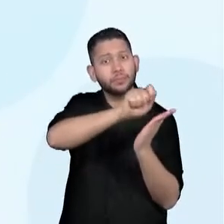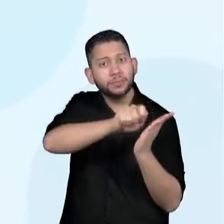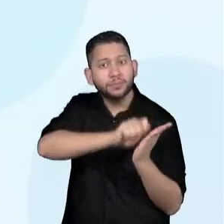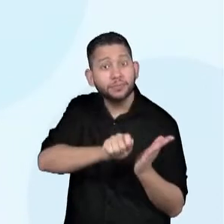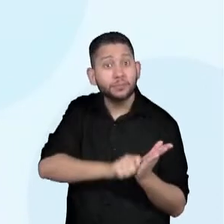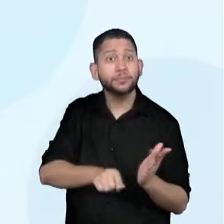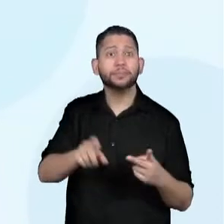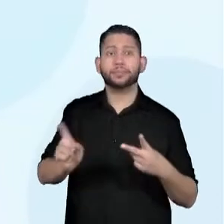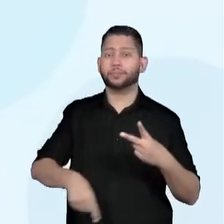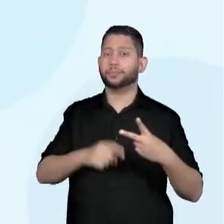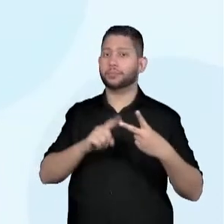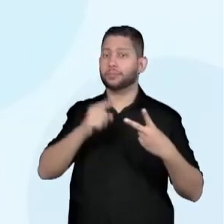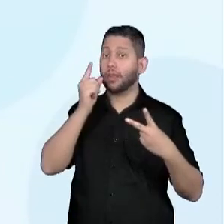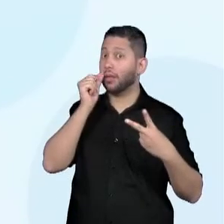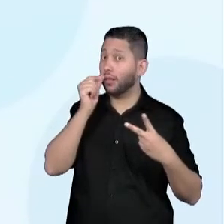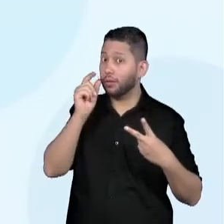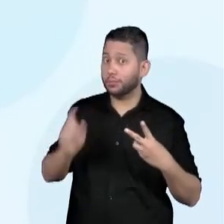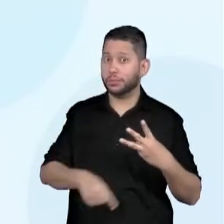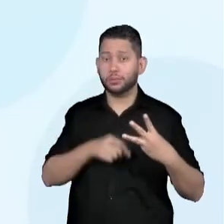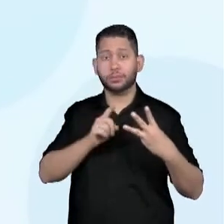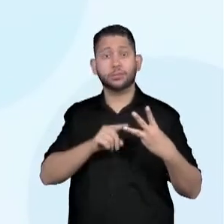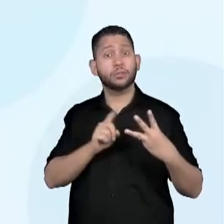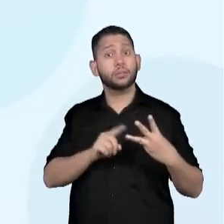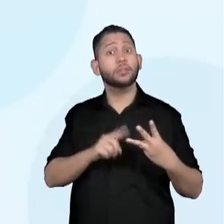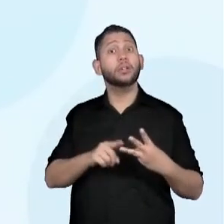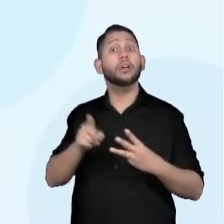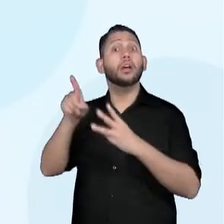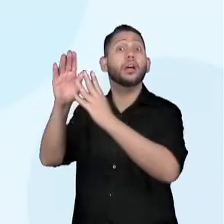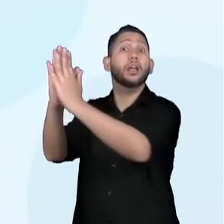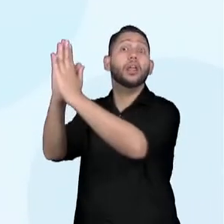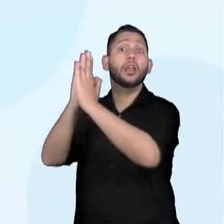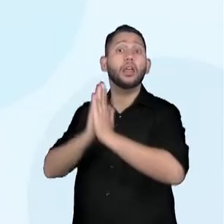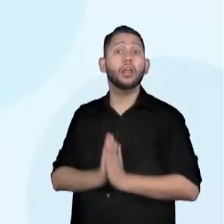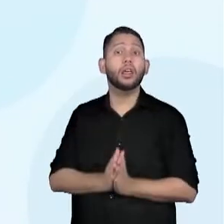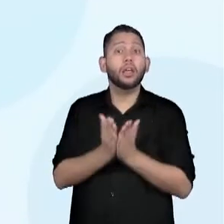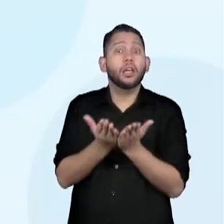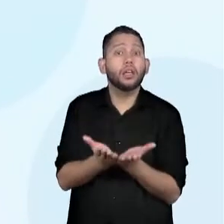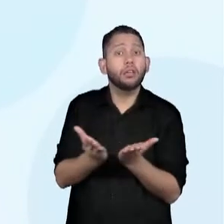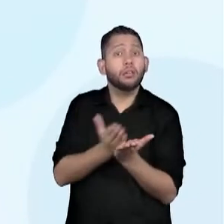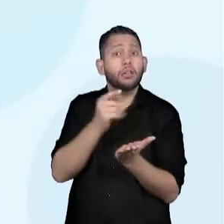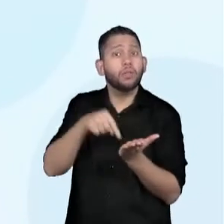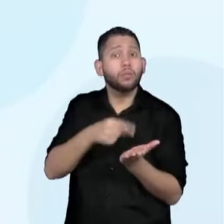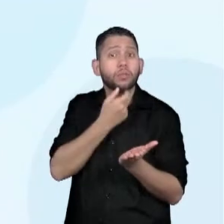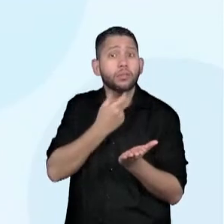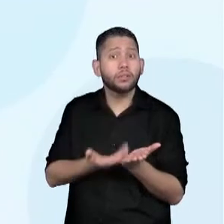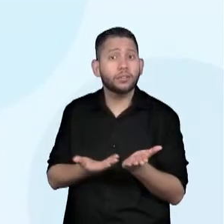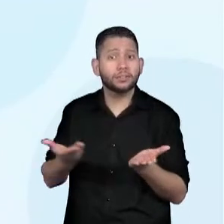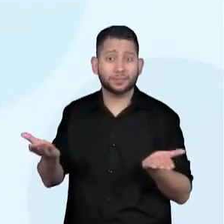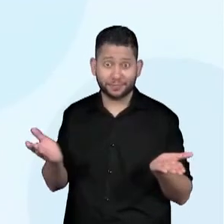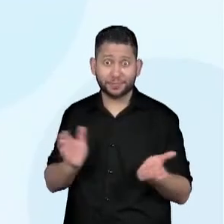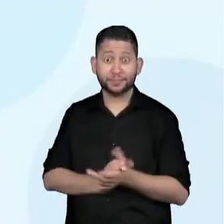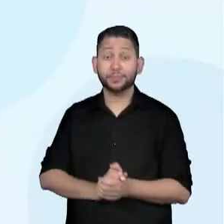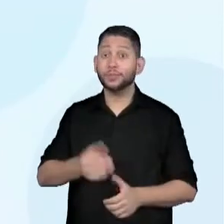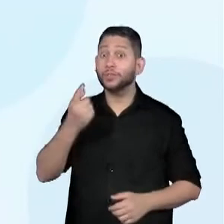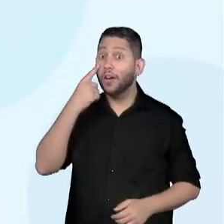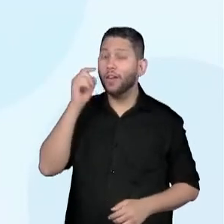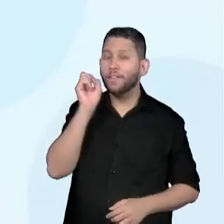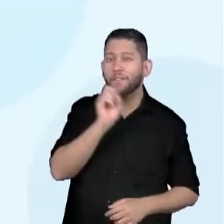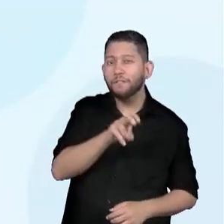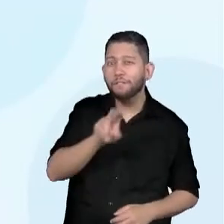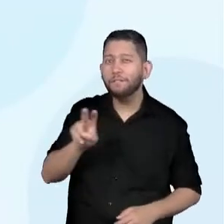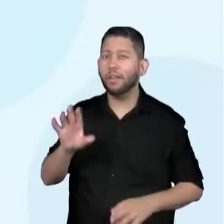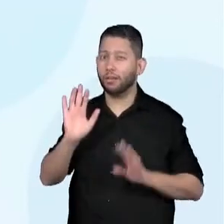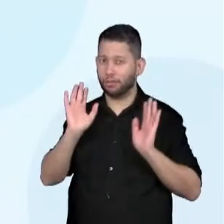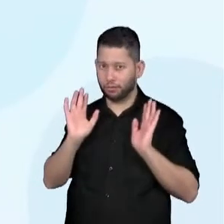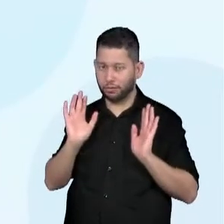seu caderno, your pencil, o seu lápis, and your book, o seu livro, só para dar uma olhada, na verdade, porque,